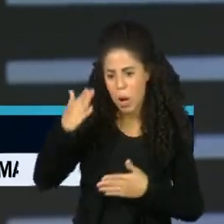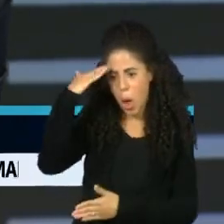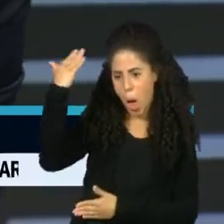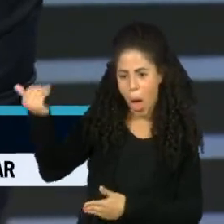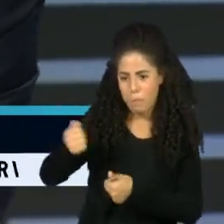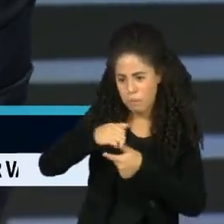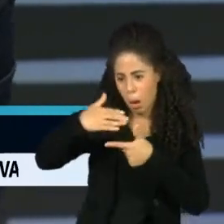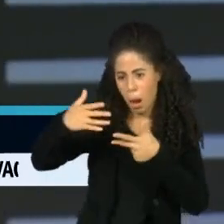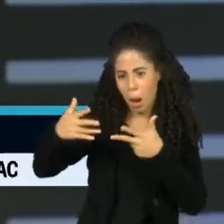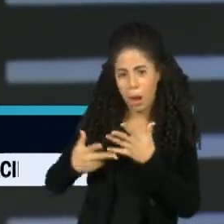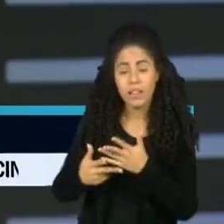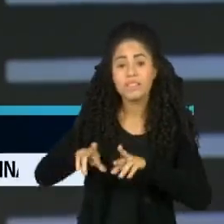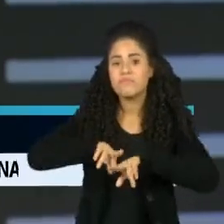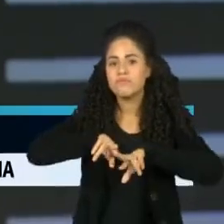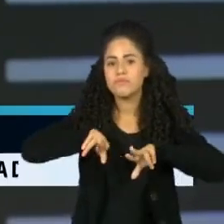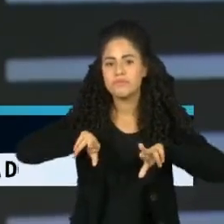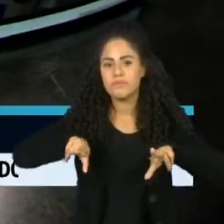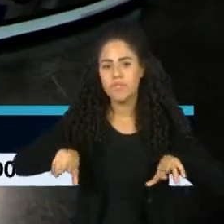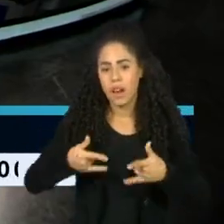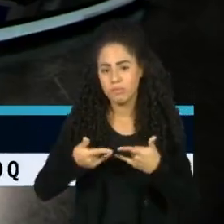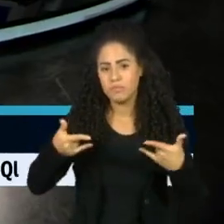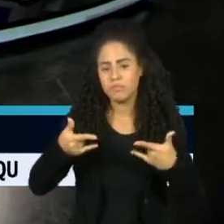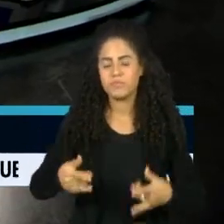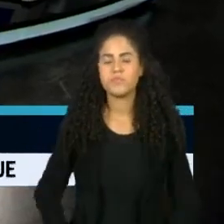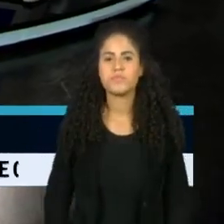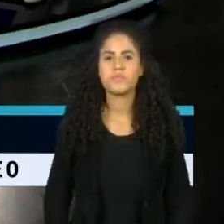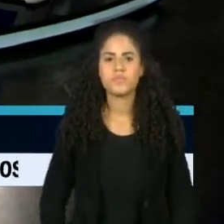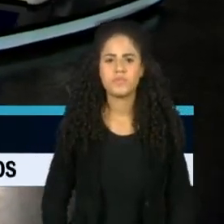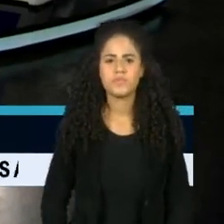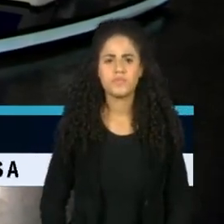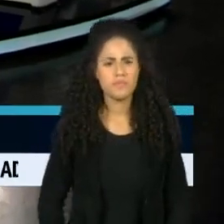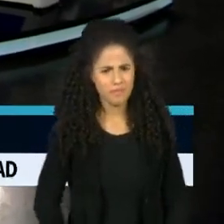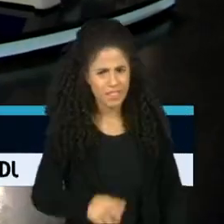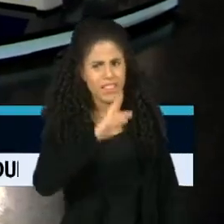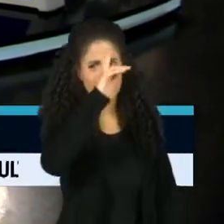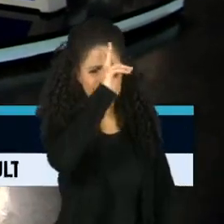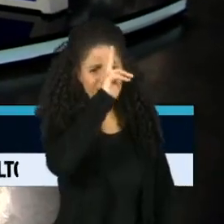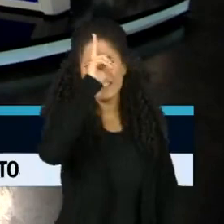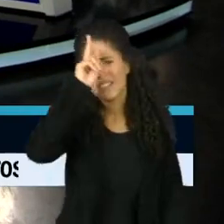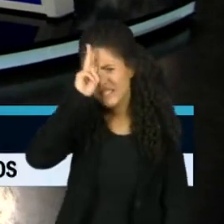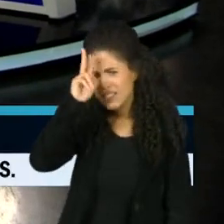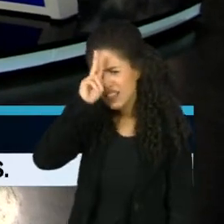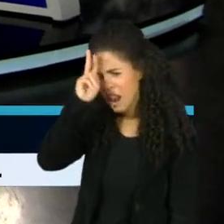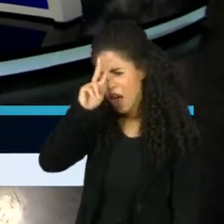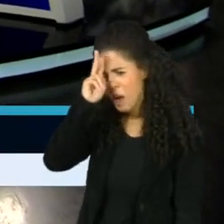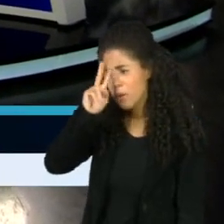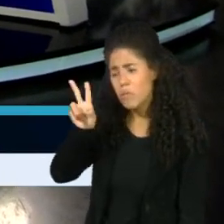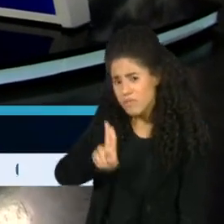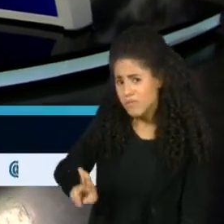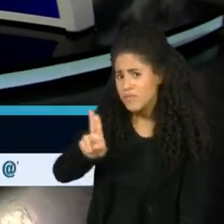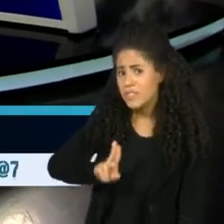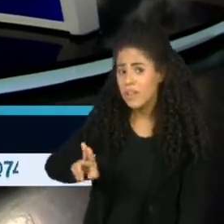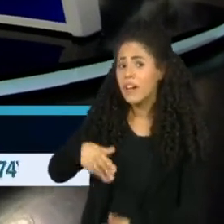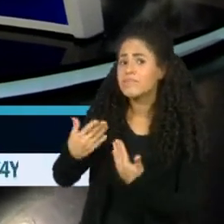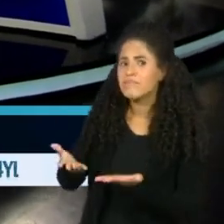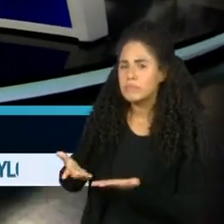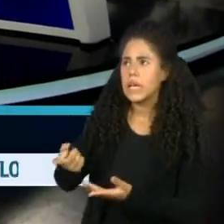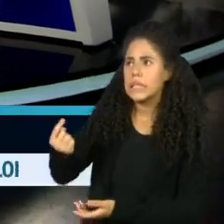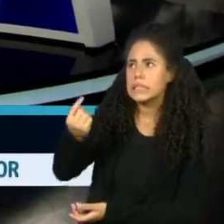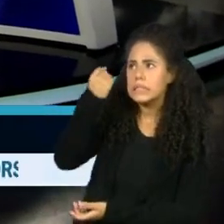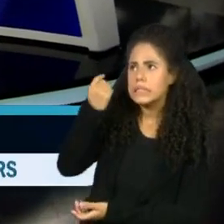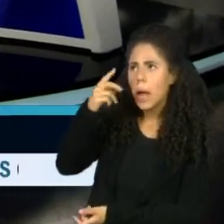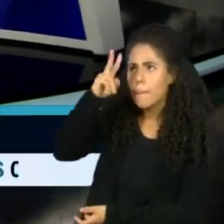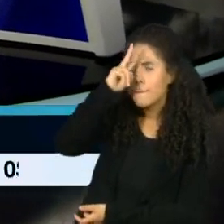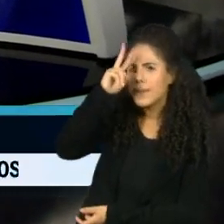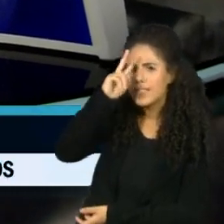atlético, cheque cowboy e tal. O senhor lembra a última vez que usou um talão de cheque, uma folha de cheque? Olha, foi difícil um dia desse, a minha esposa